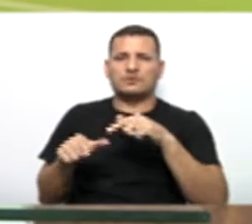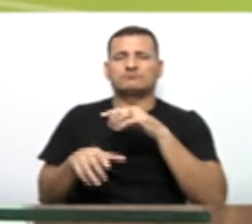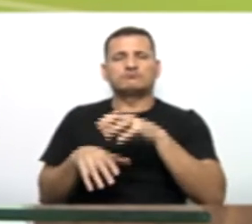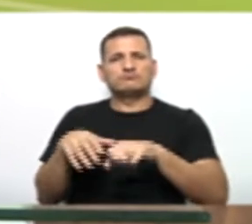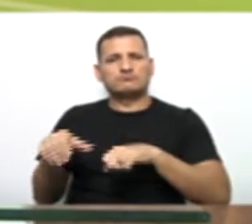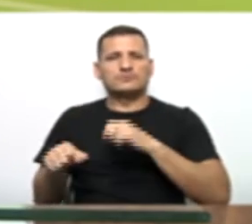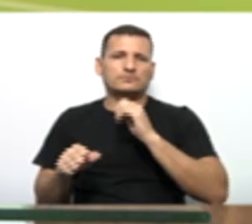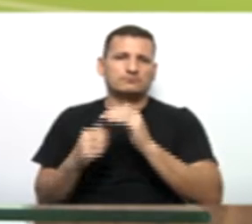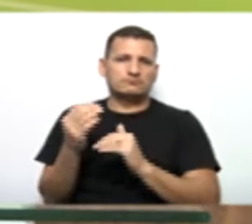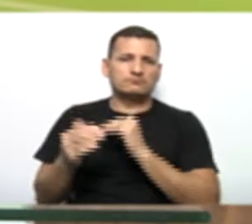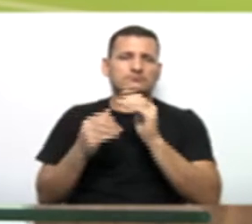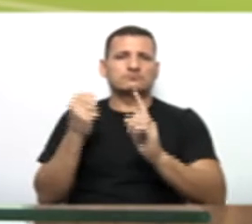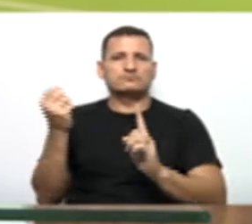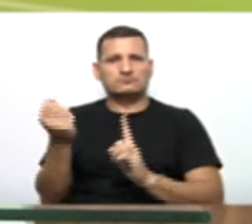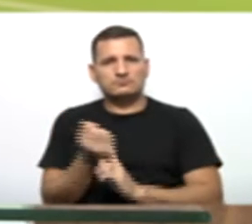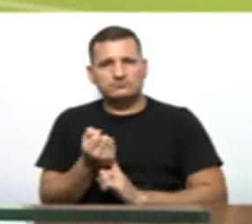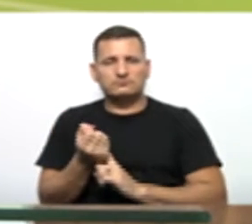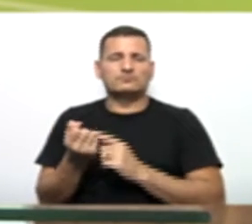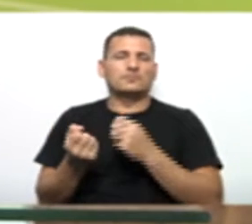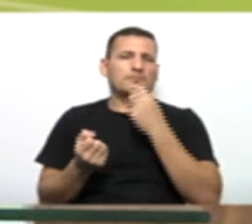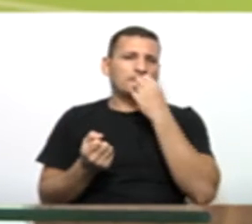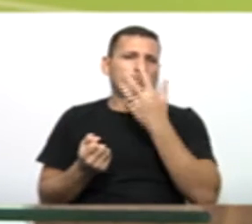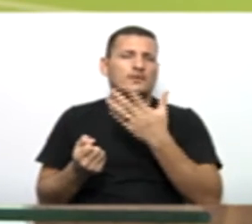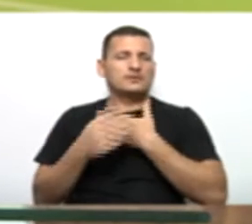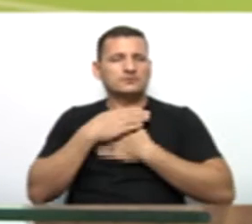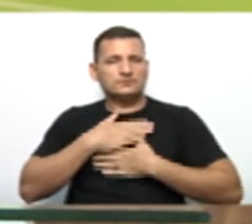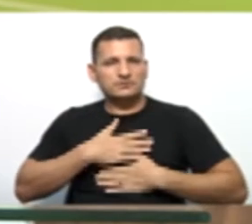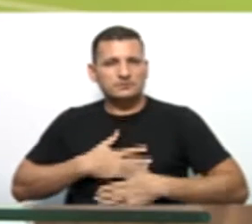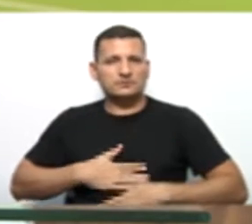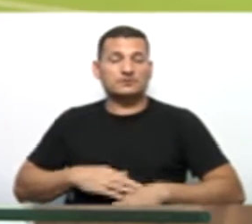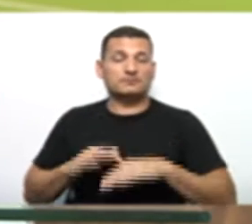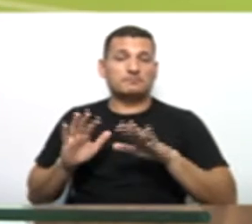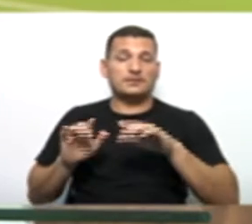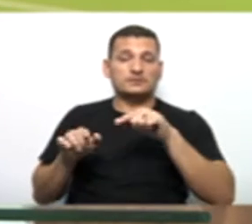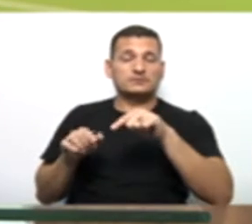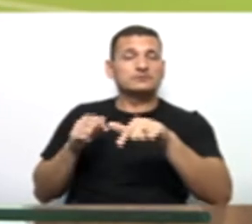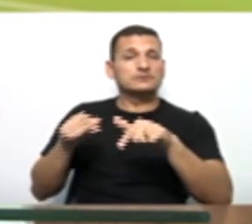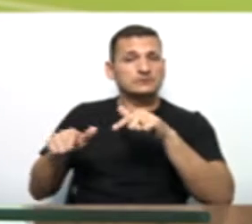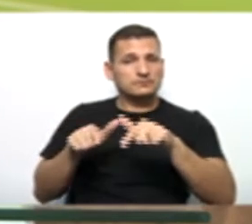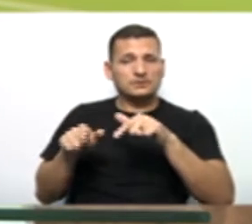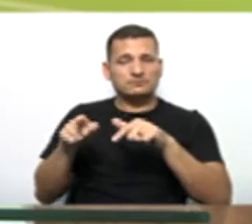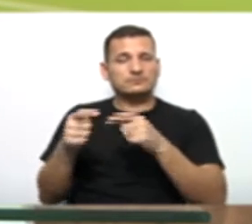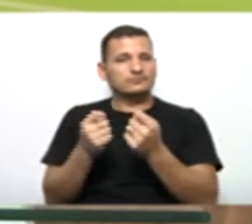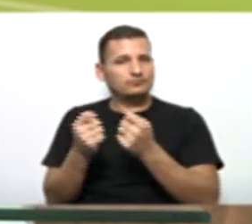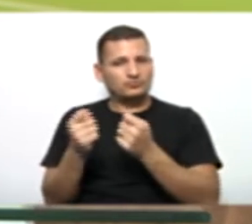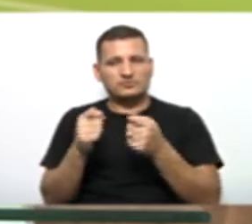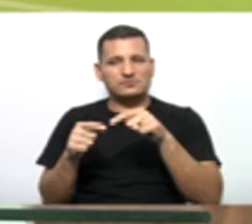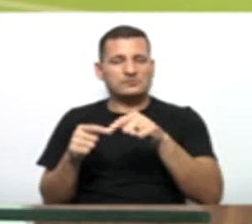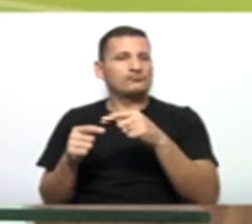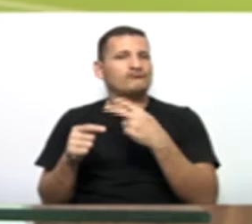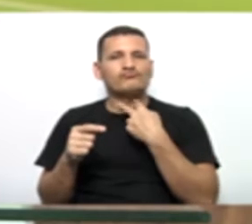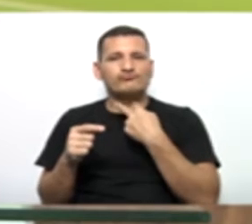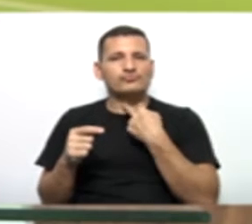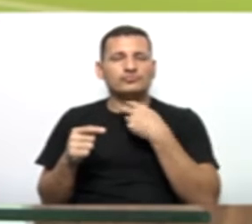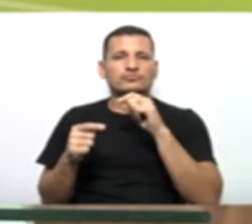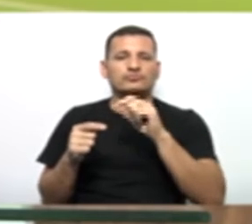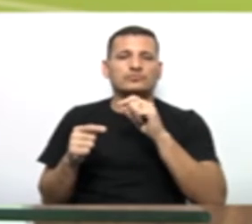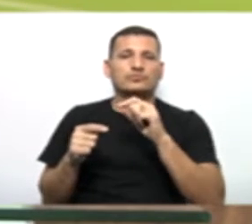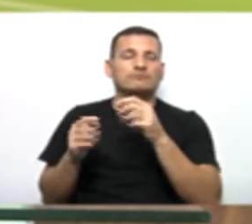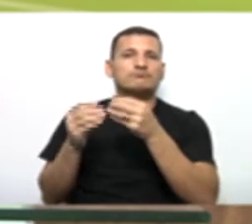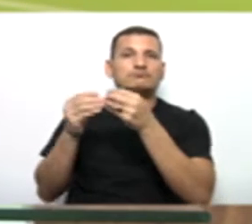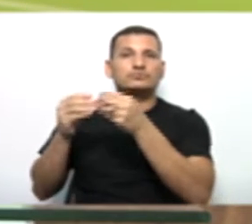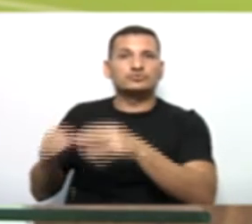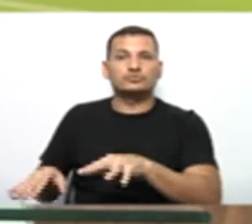desenvolver a sociedade, para produzir bem-estar, mas essa atividade econômica não pode acontecer de tal forma que o